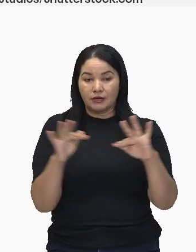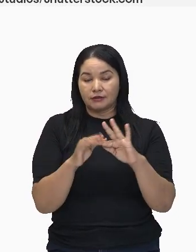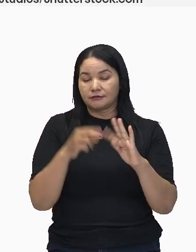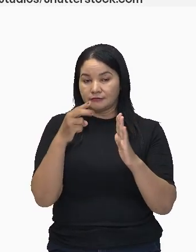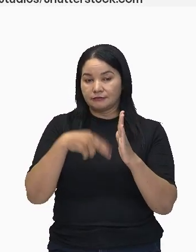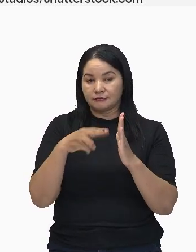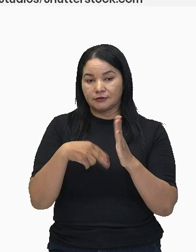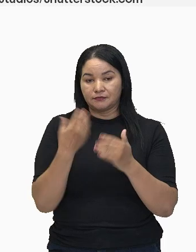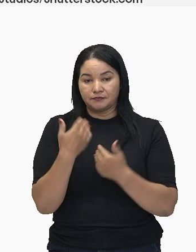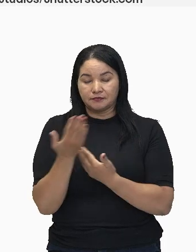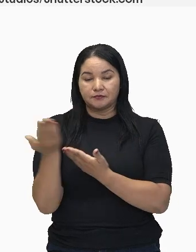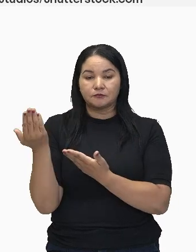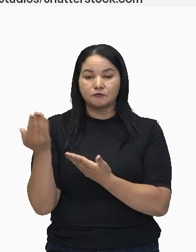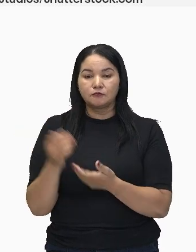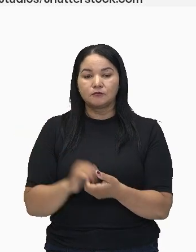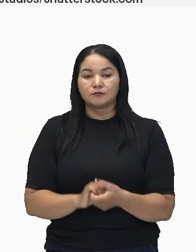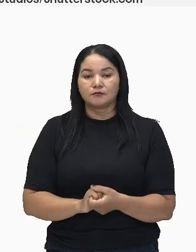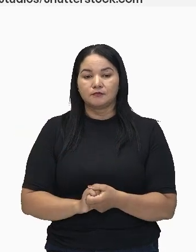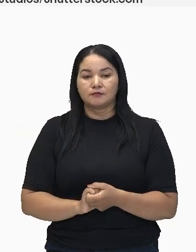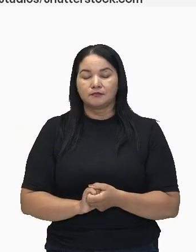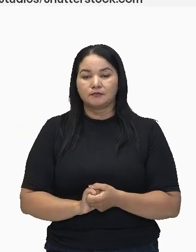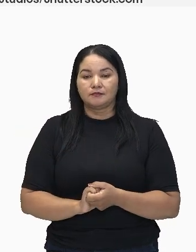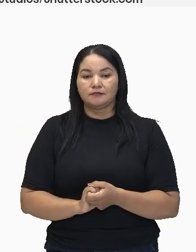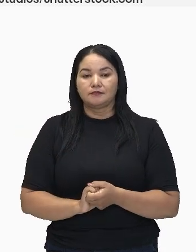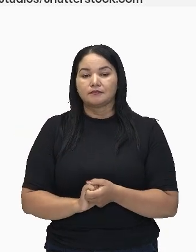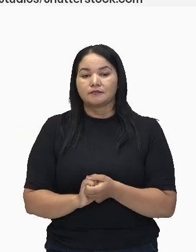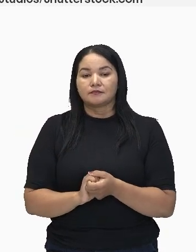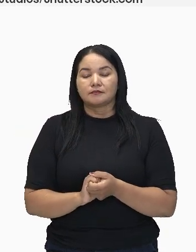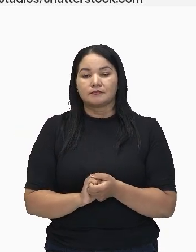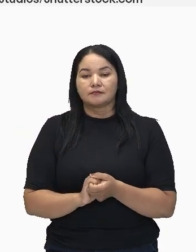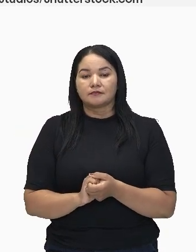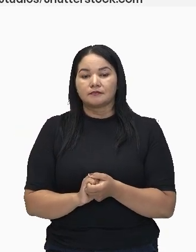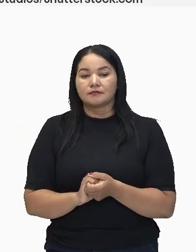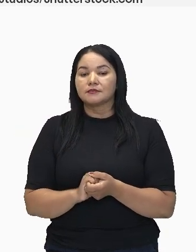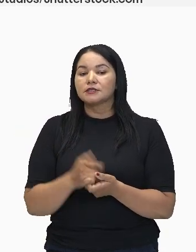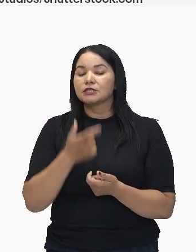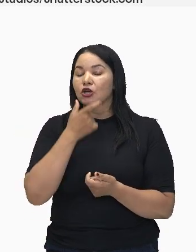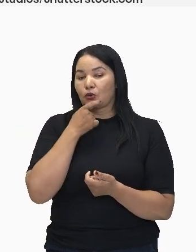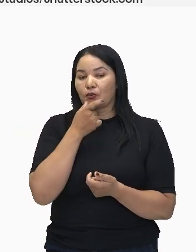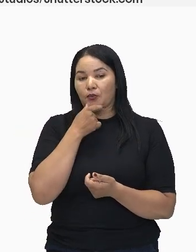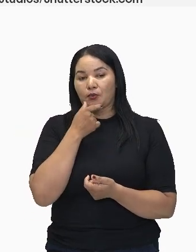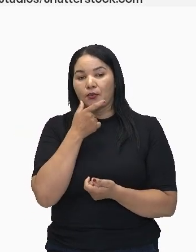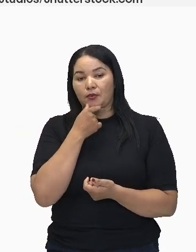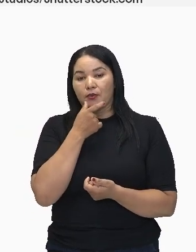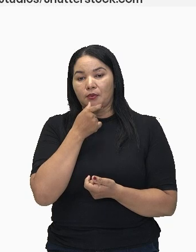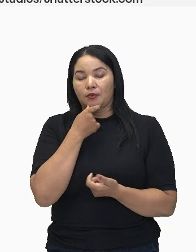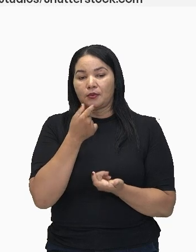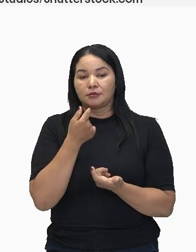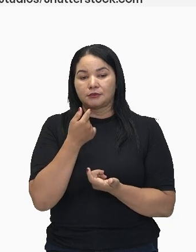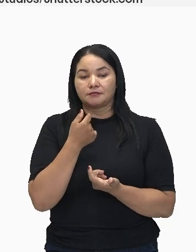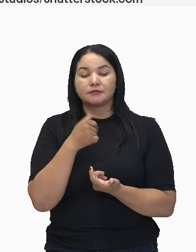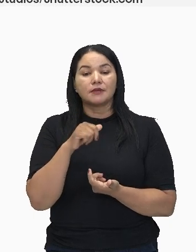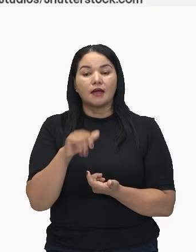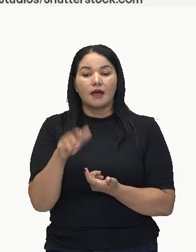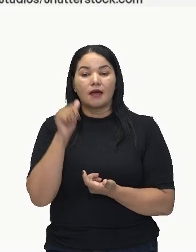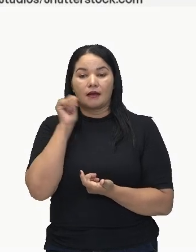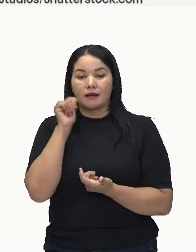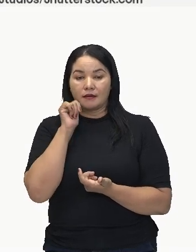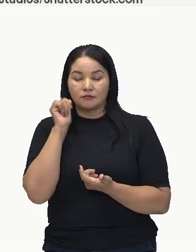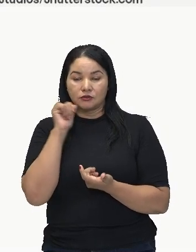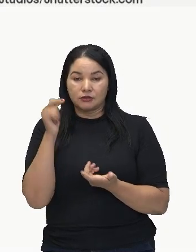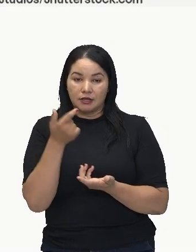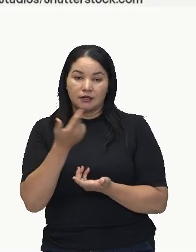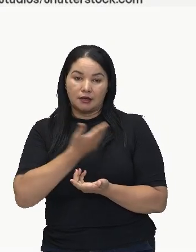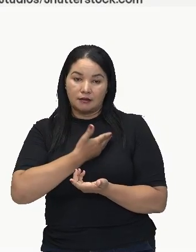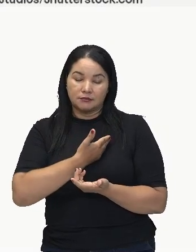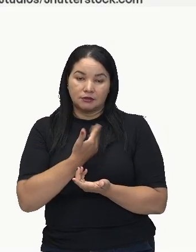para mim. Alejandro me lo lê. Então, está dizendo aqui que ela, a senhora, está dizendo que o amigo dela,